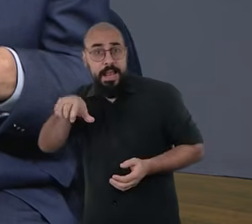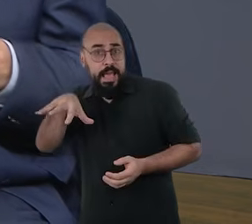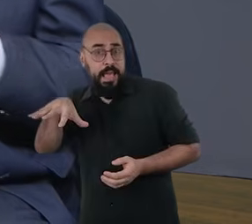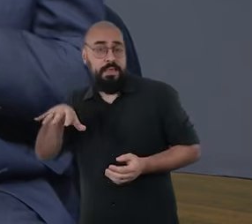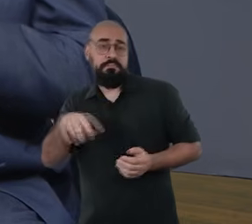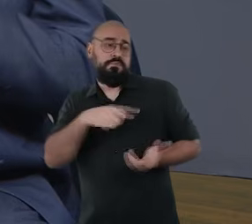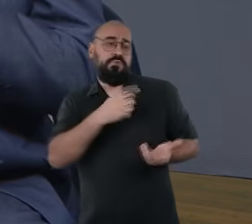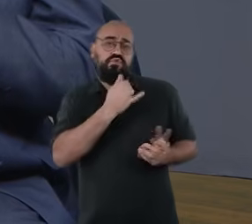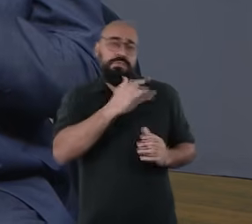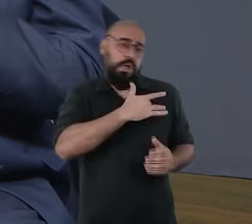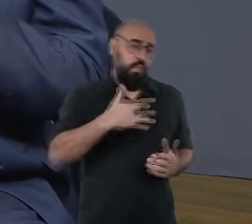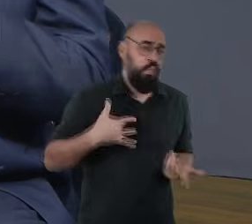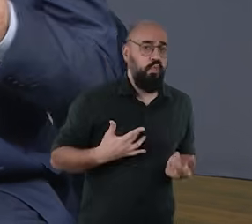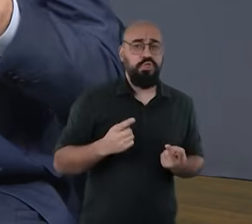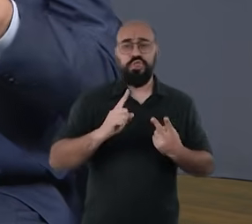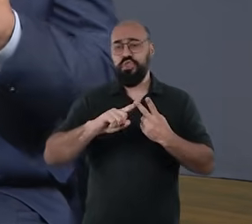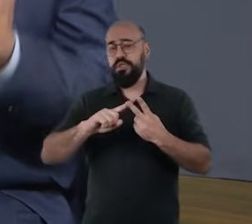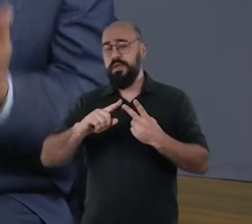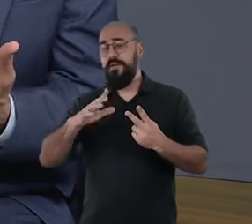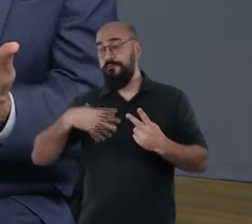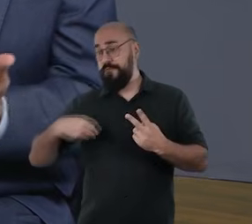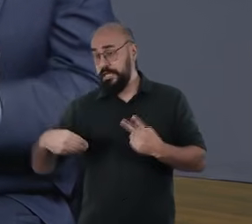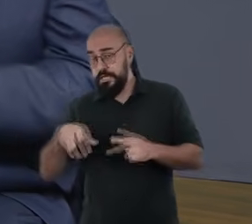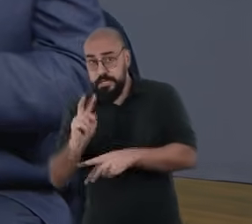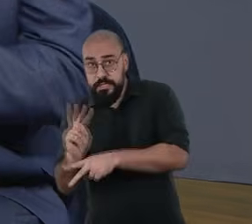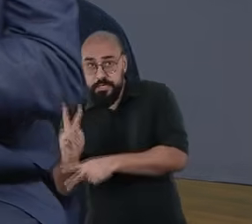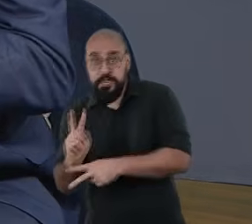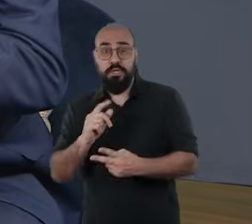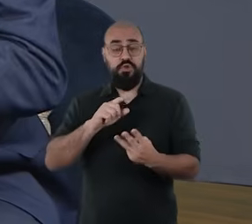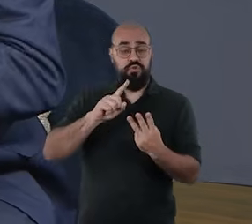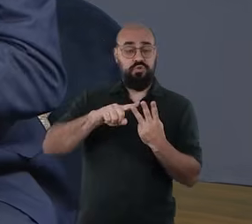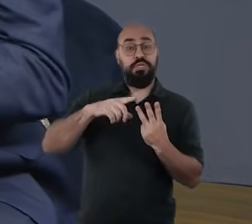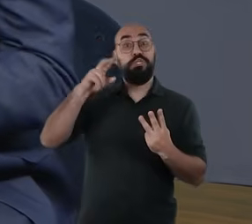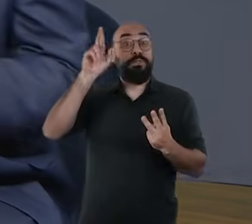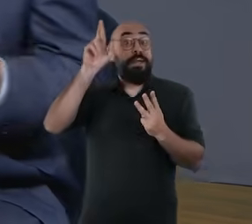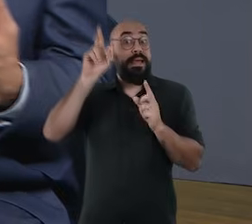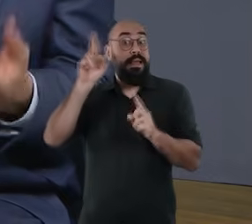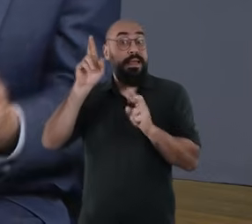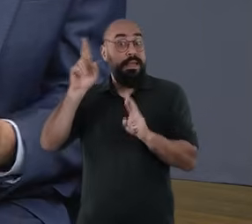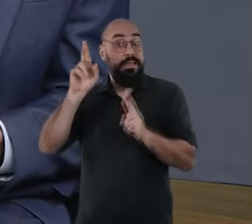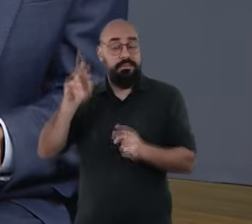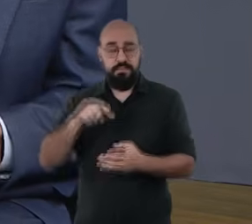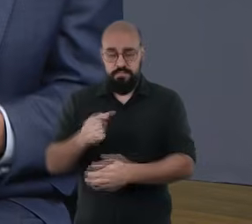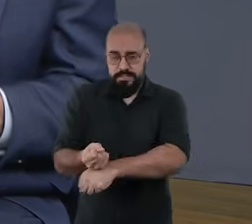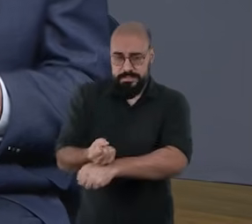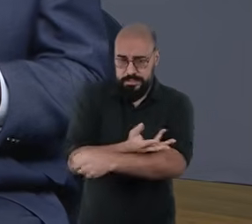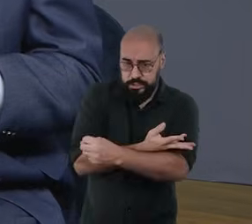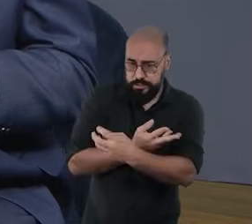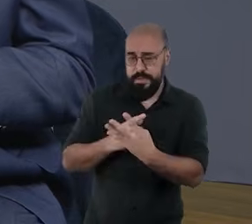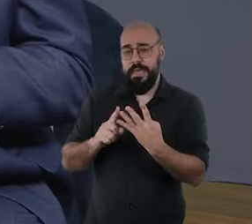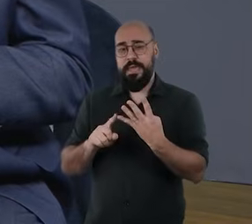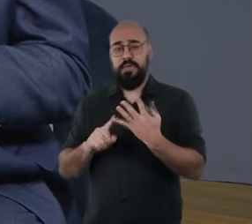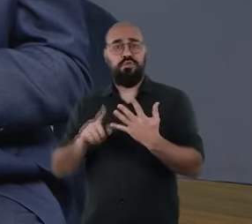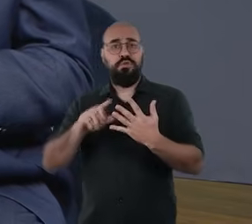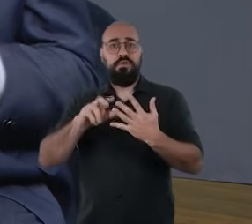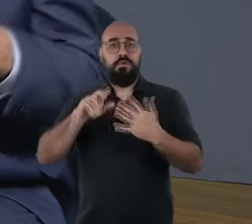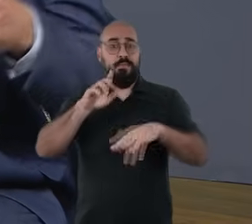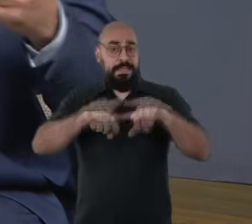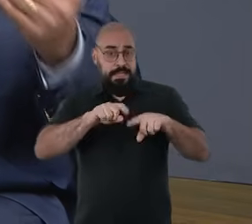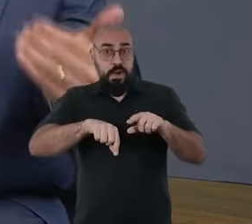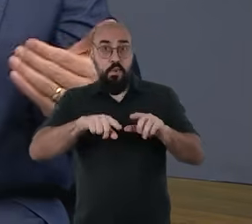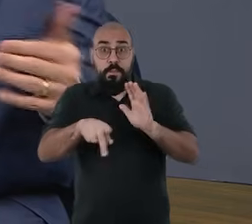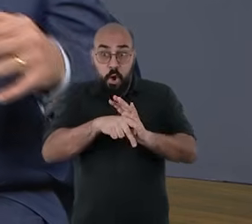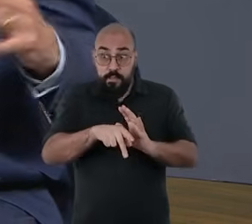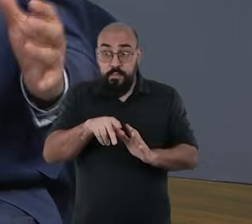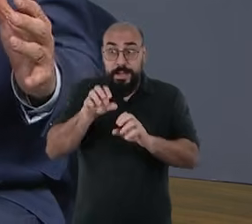de filhos, tem a ver com esperança, tem a ver com os seus sentimentos, tem a ver com emoções, tem material para crianças,